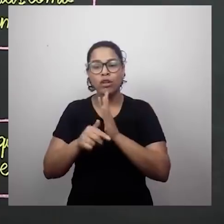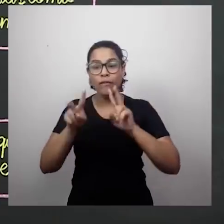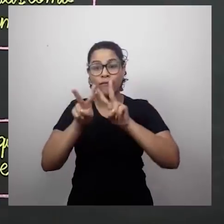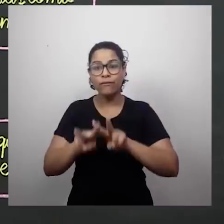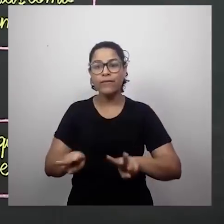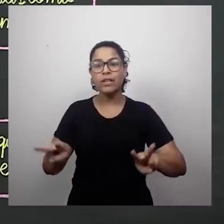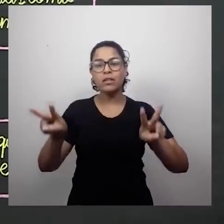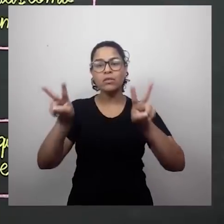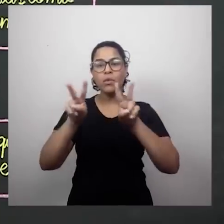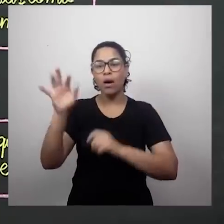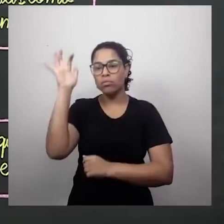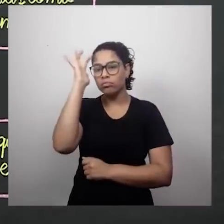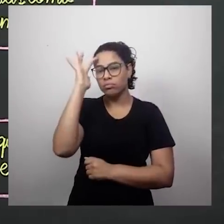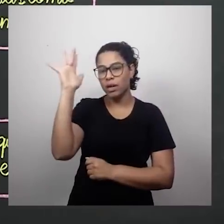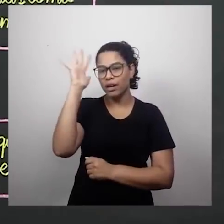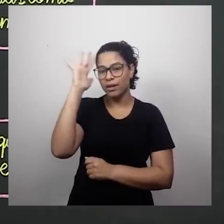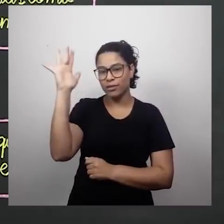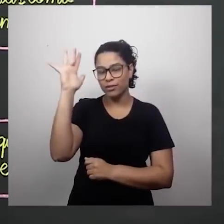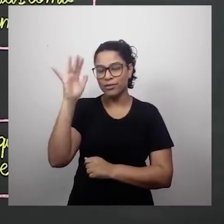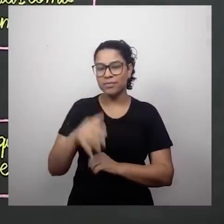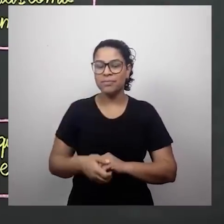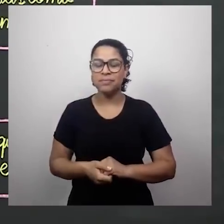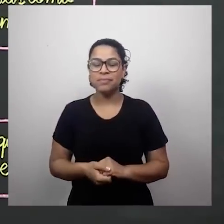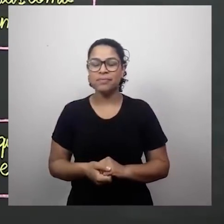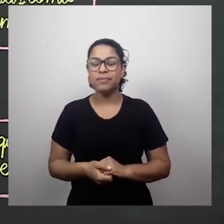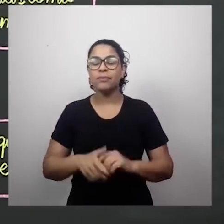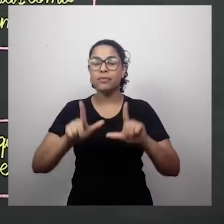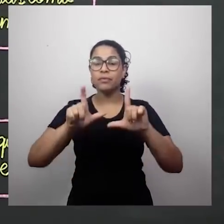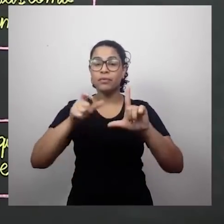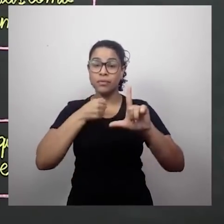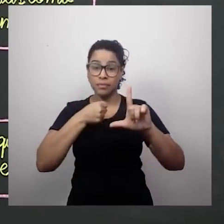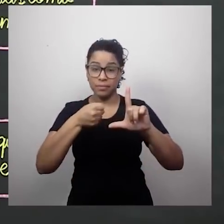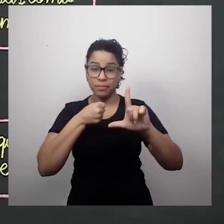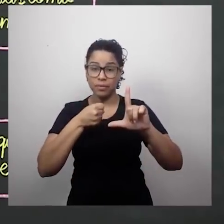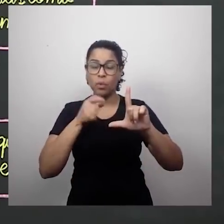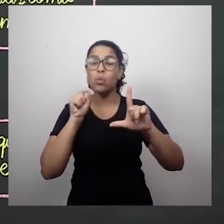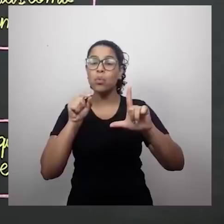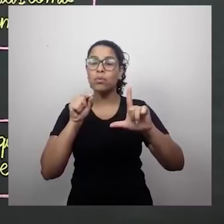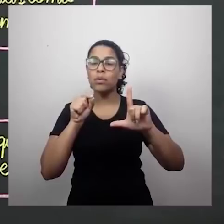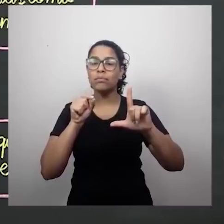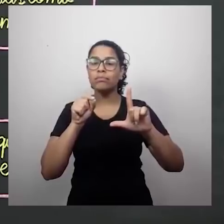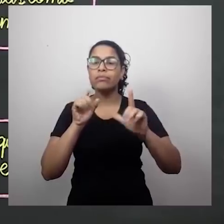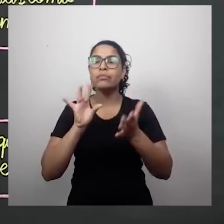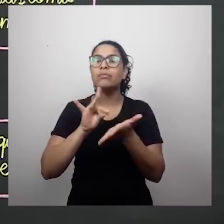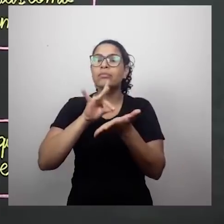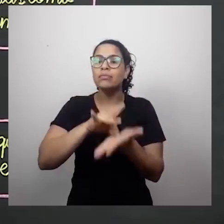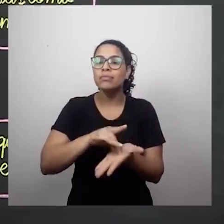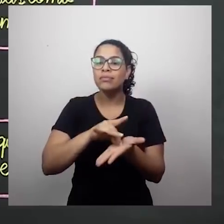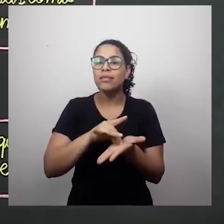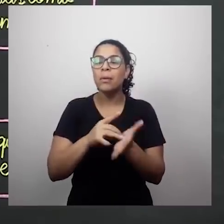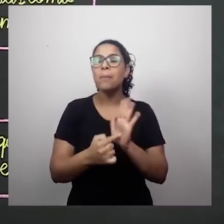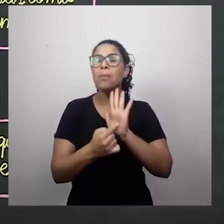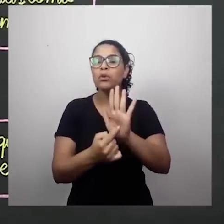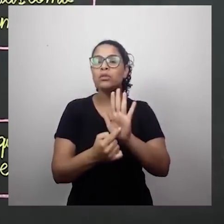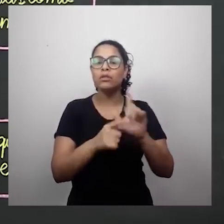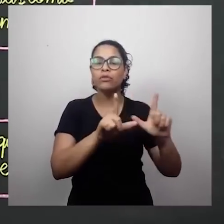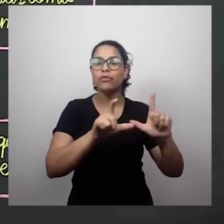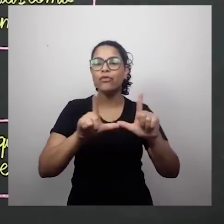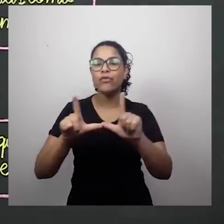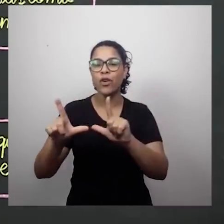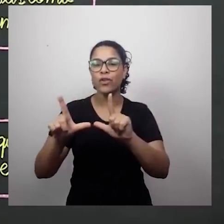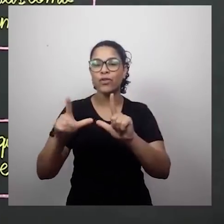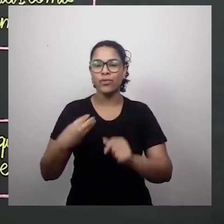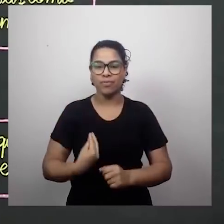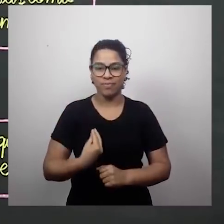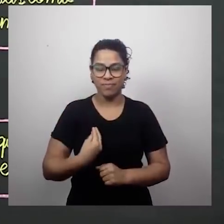é um gênero muito mais imagético. Então a fotoreportagem vai relatar a realidade por meio de imagens.